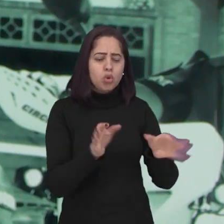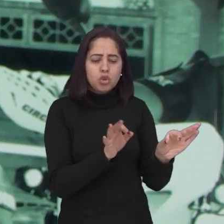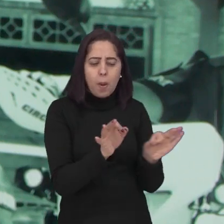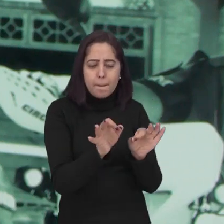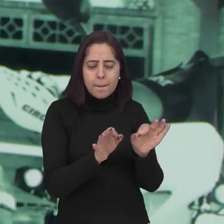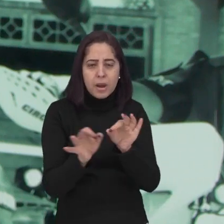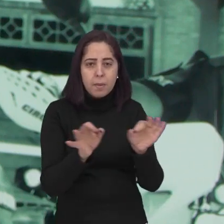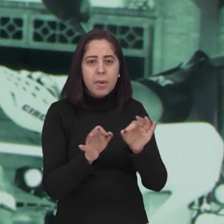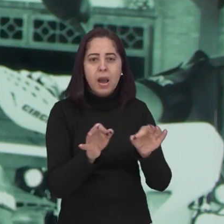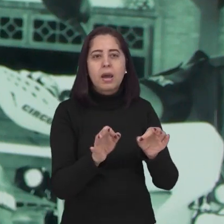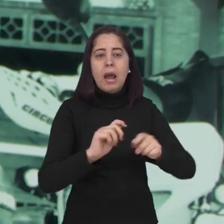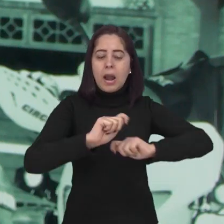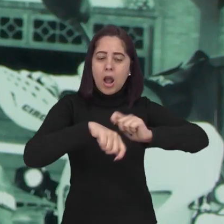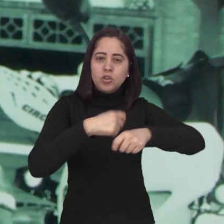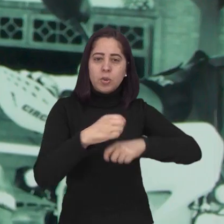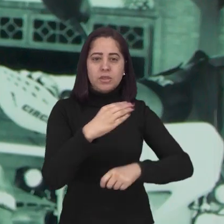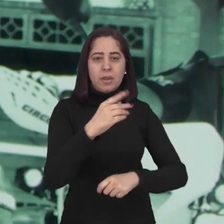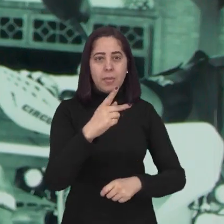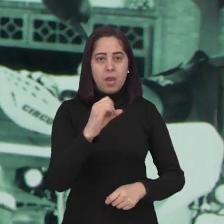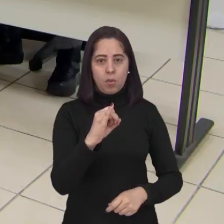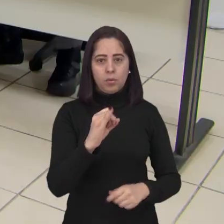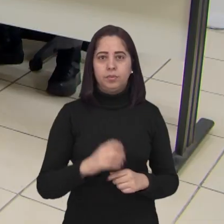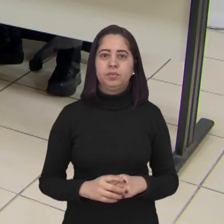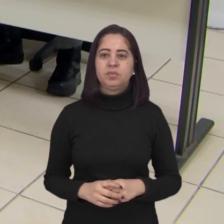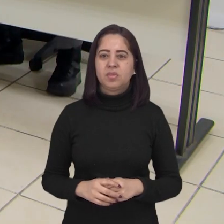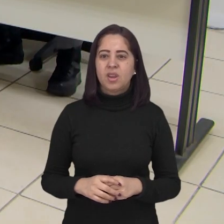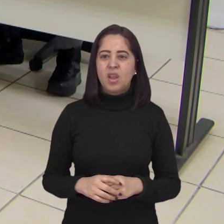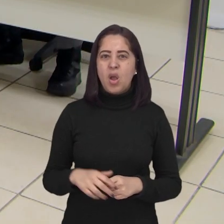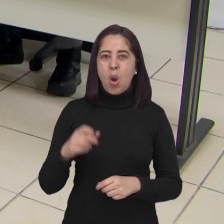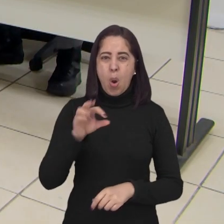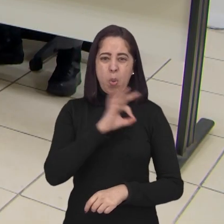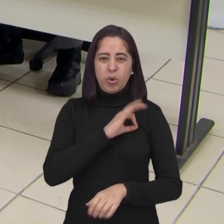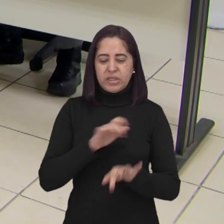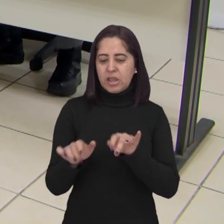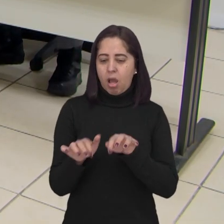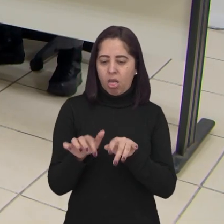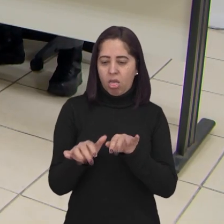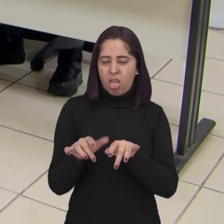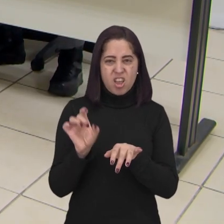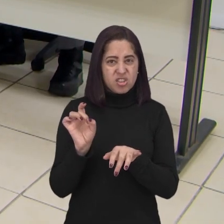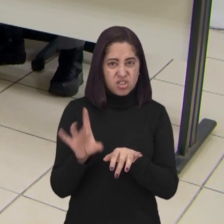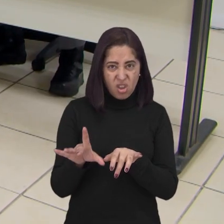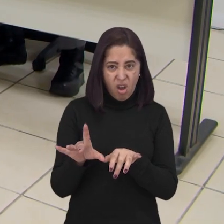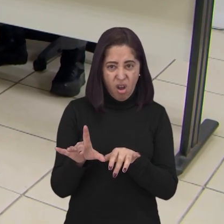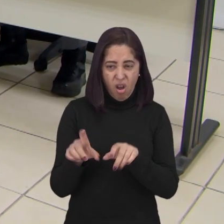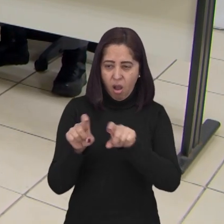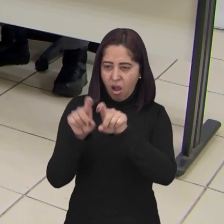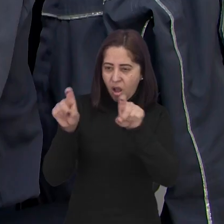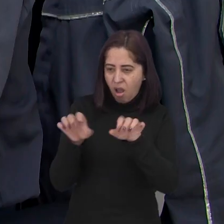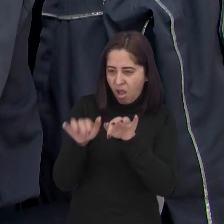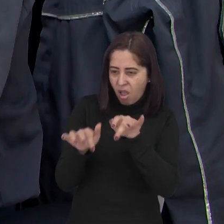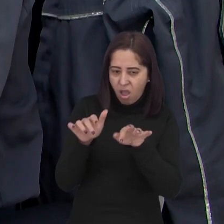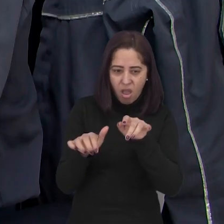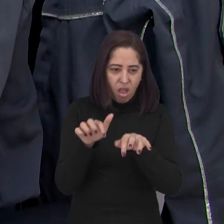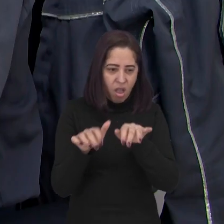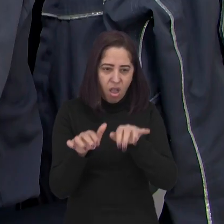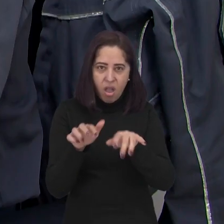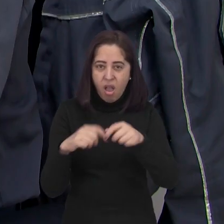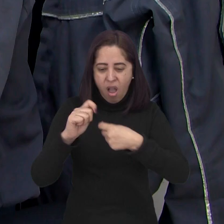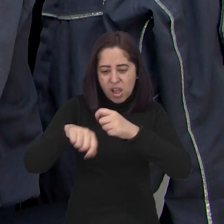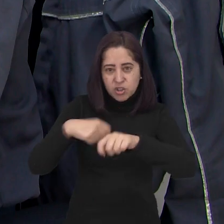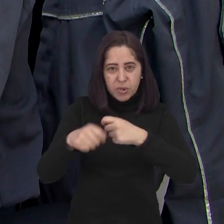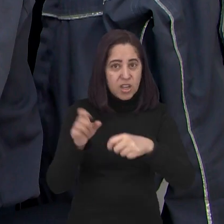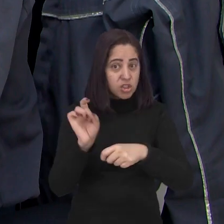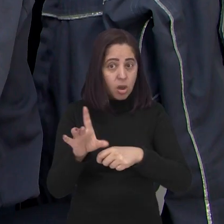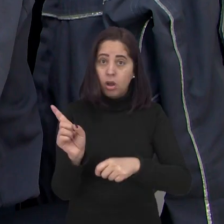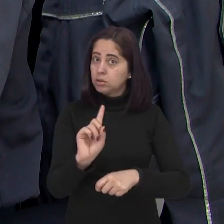hoje organizado aqui pelo Comando de Policiamento do Interior 1. E se engana quem pensa que os policiais administrativos ficam somente na